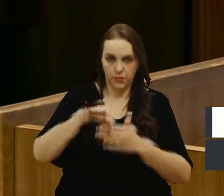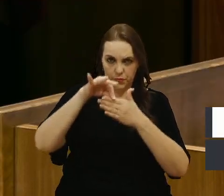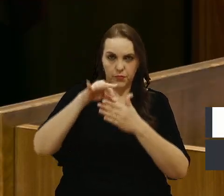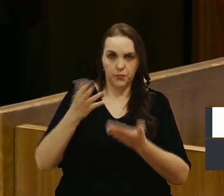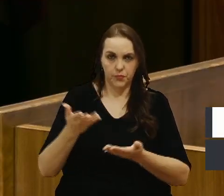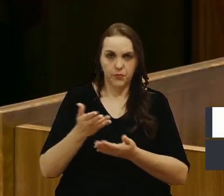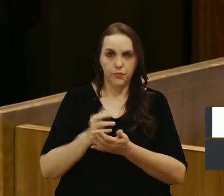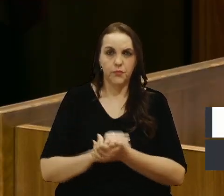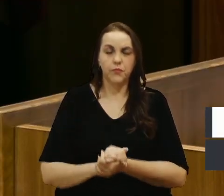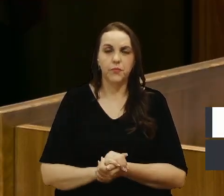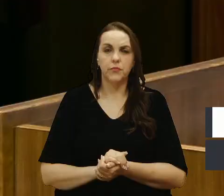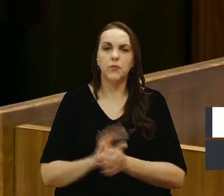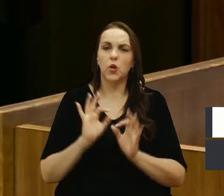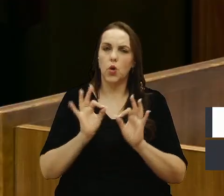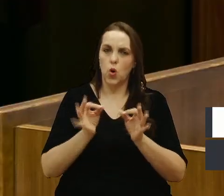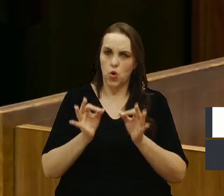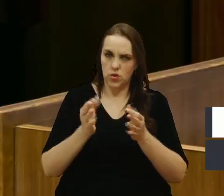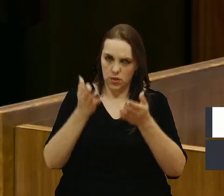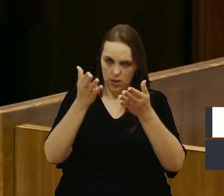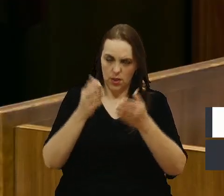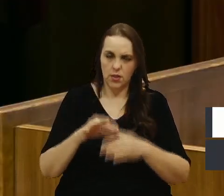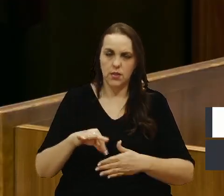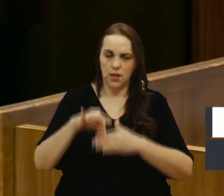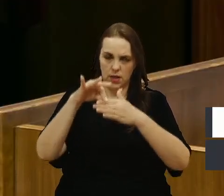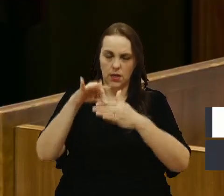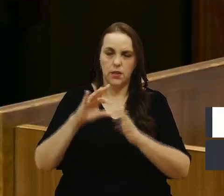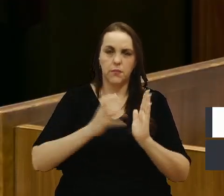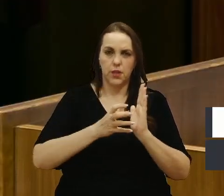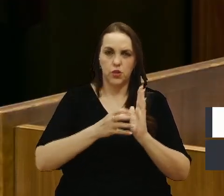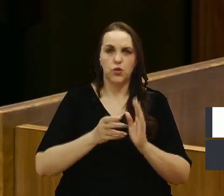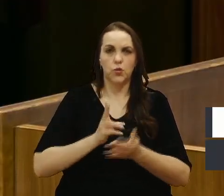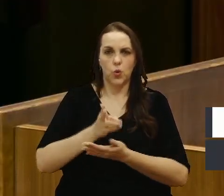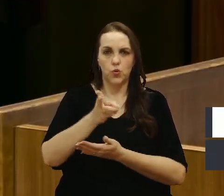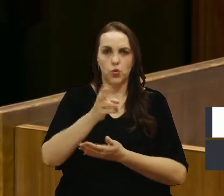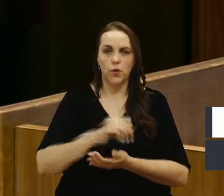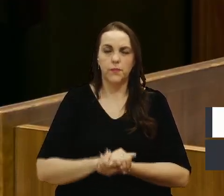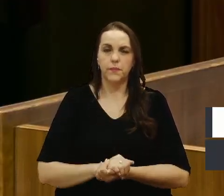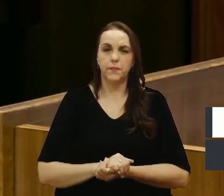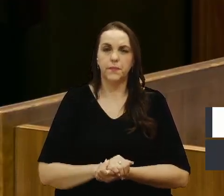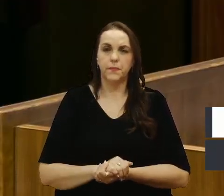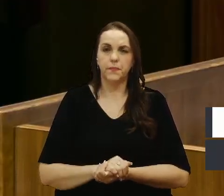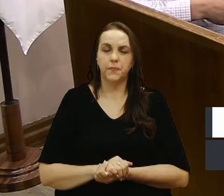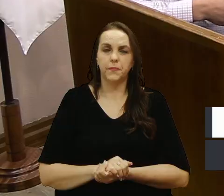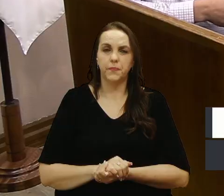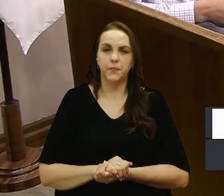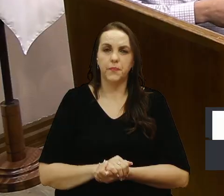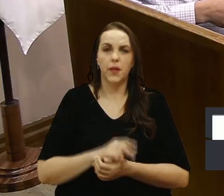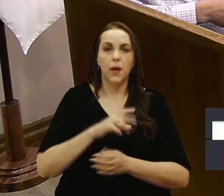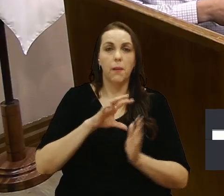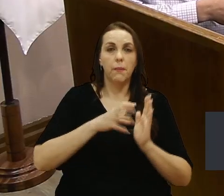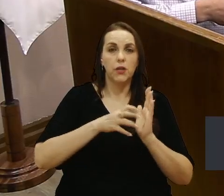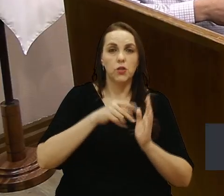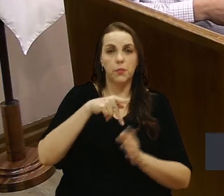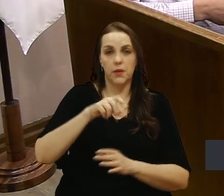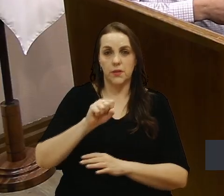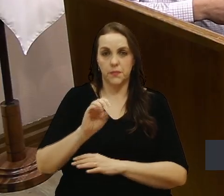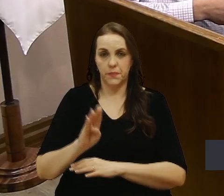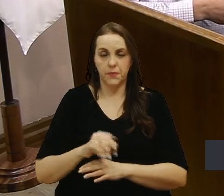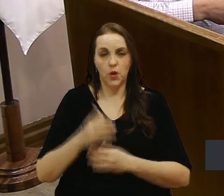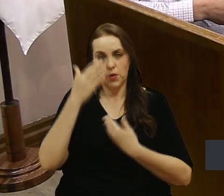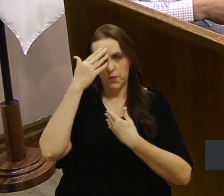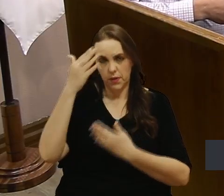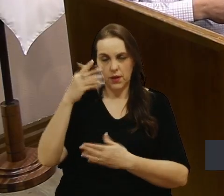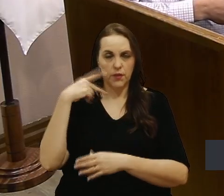Com certeza, uma declaração de líder, senhor presidente. Certo, presidente, declaração de líder pela bancada do PSB. Obrigado, vereador